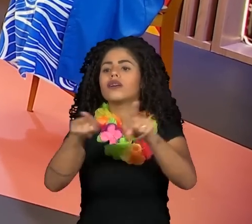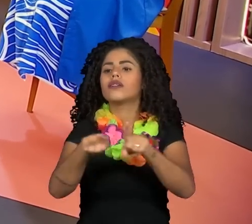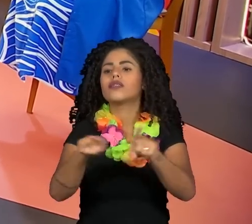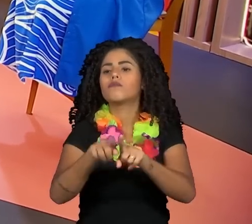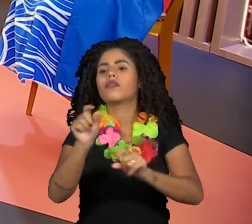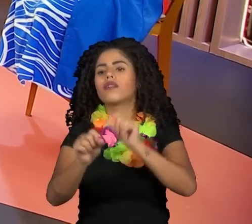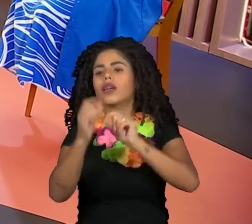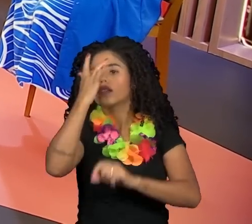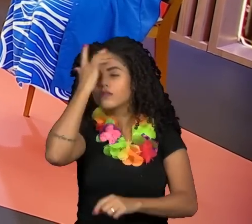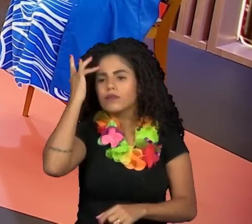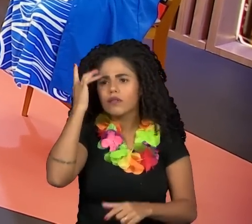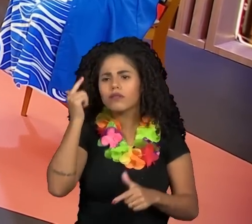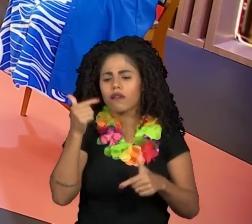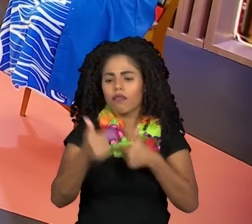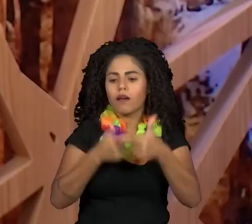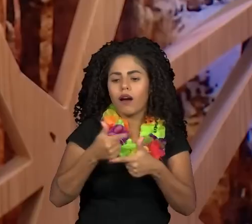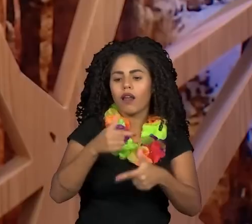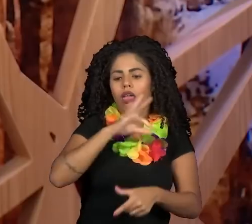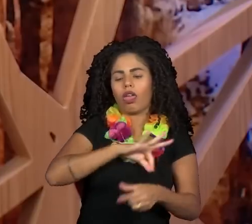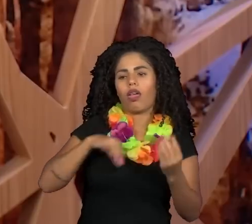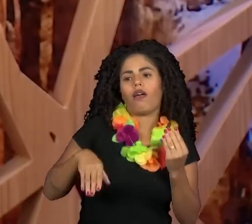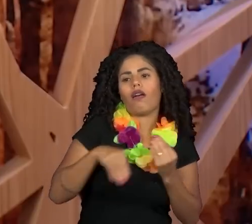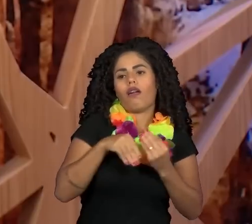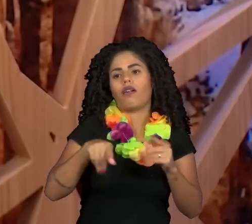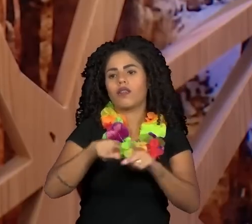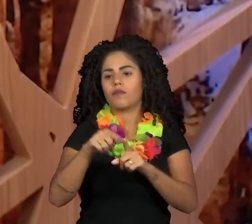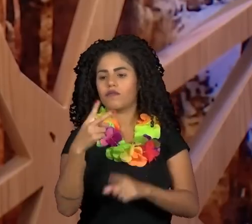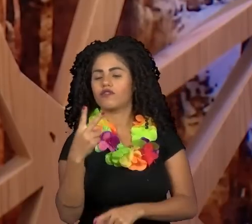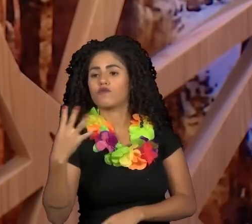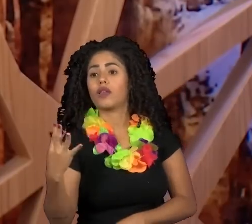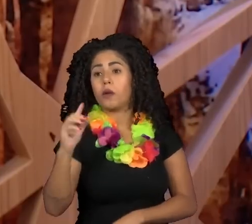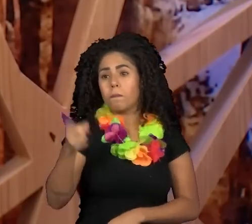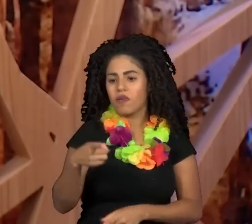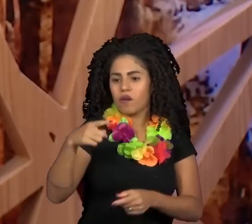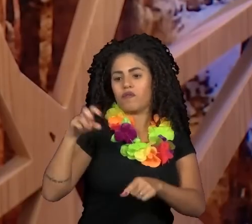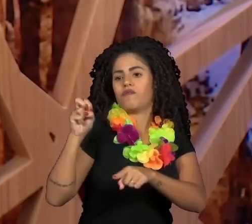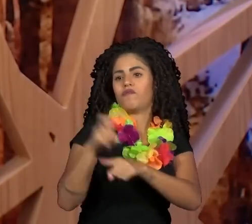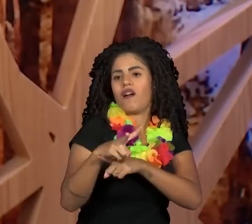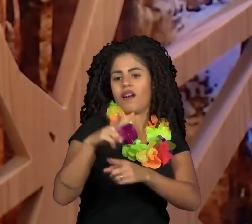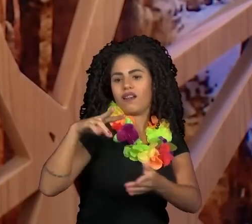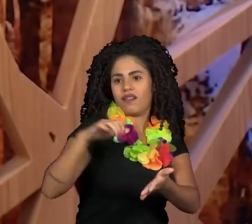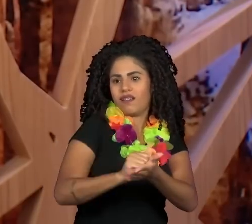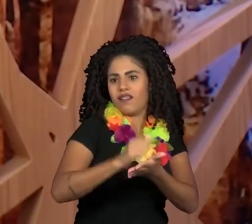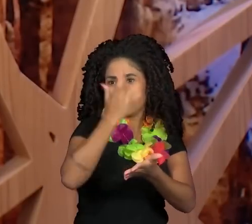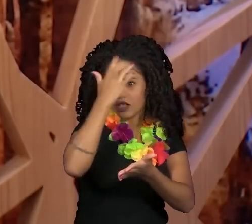está falando de uma abertura de 24 mil vagas. Isso